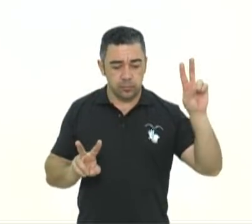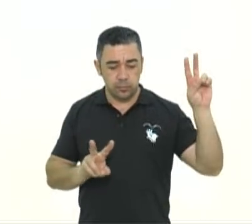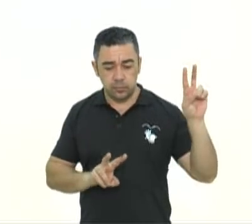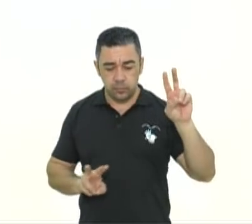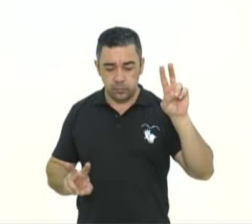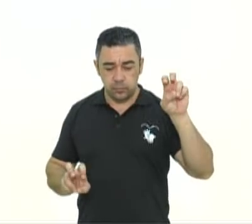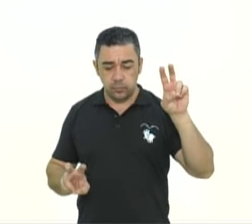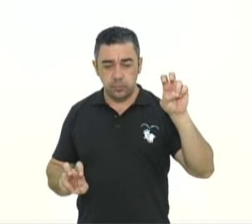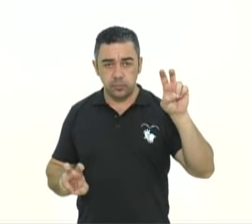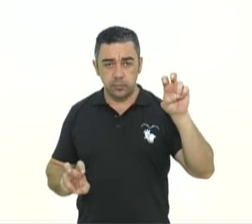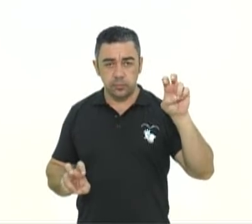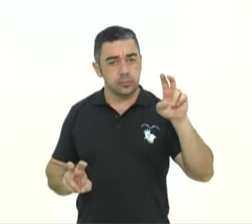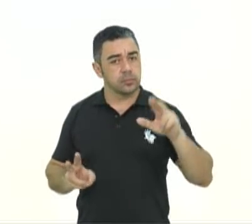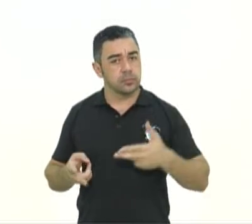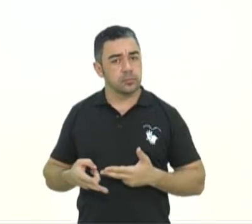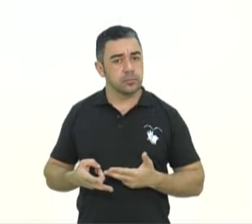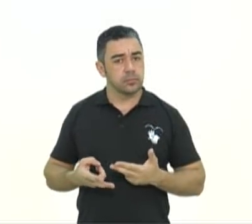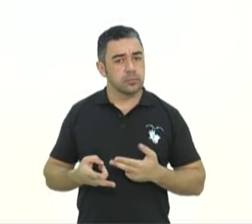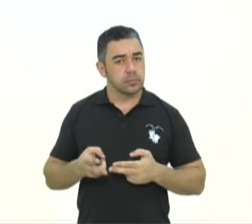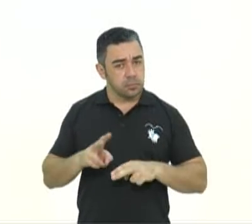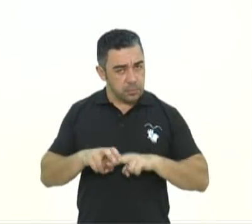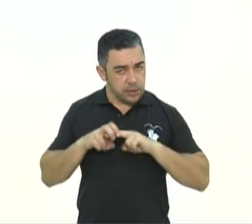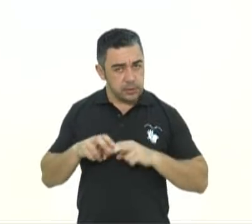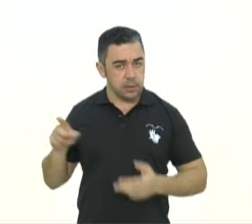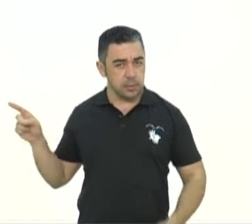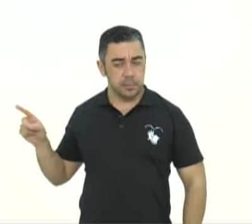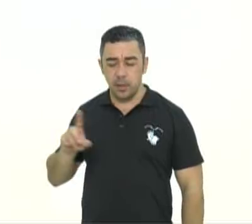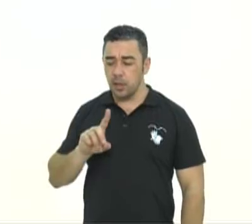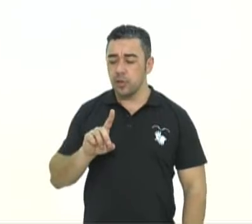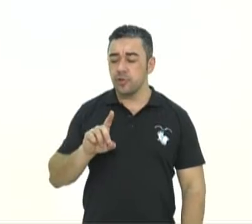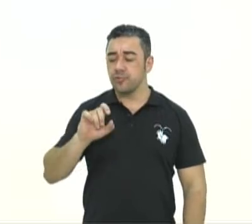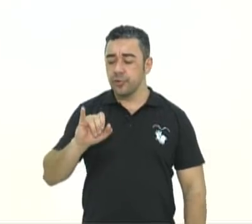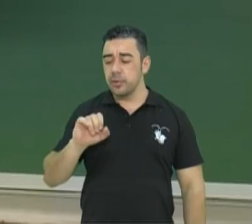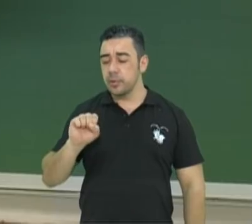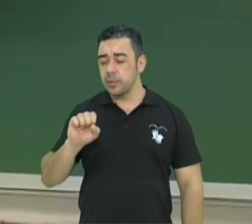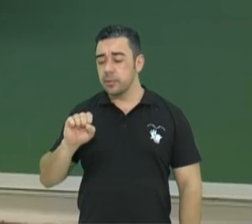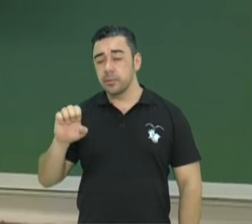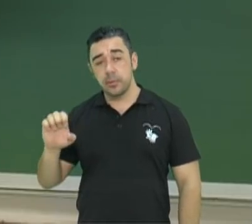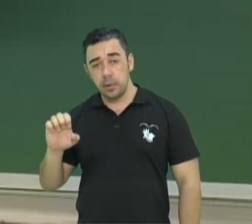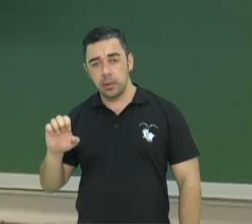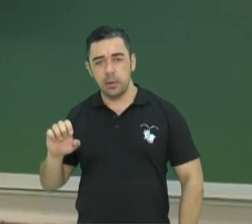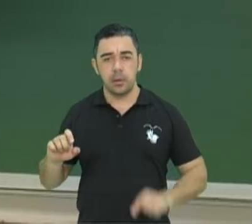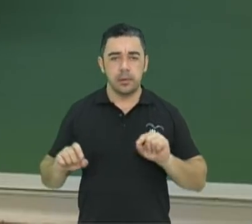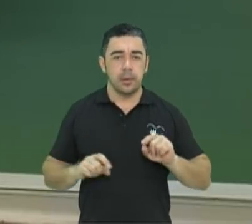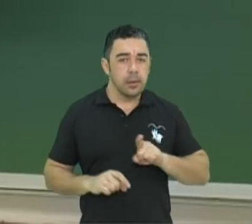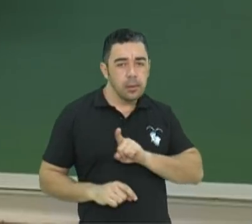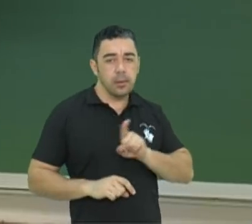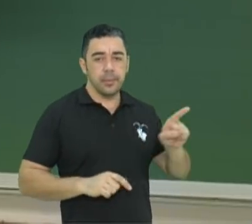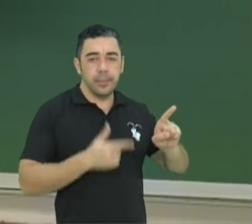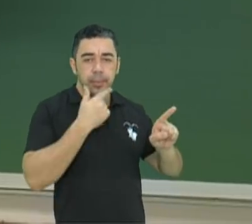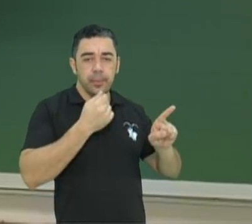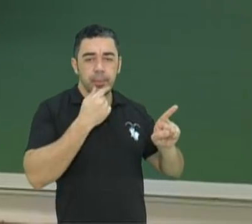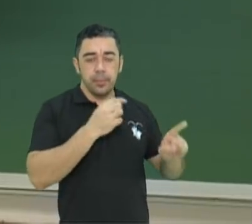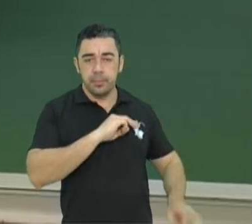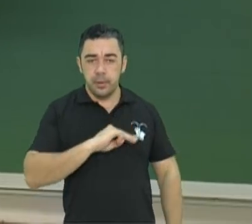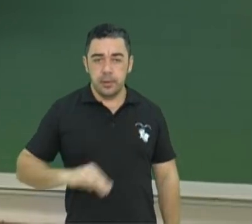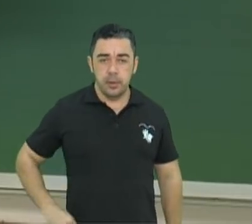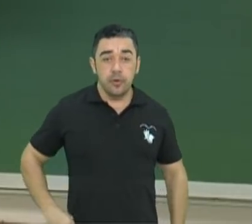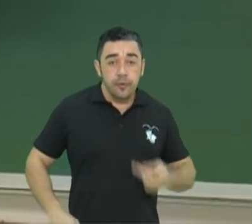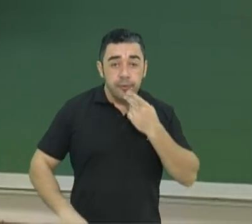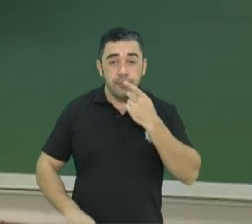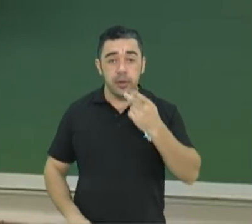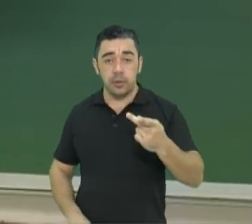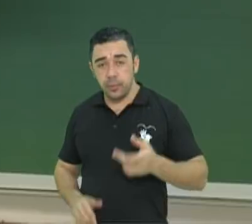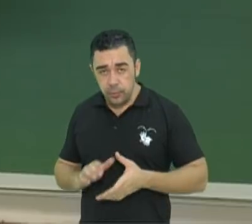ser observado pelo verbo dissente, disse. Então, esse verbo ele está fazendo a referência.